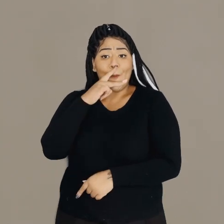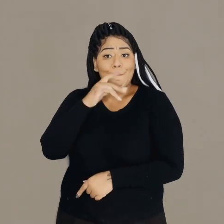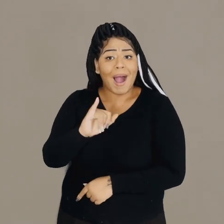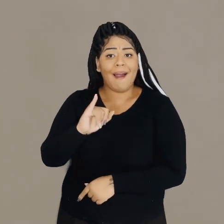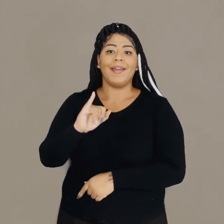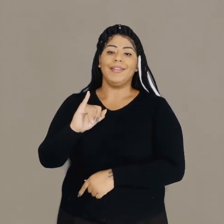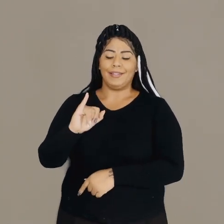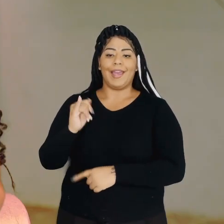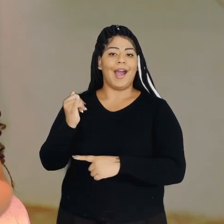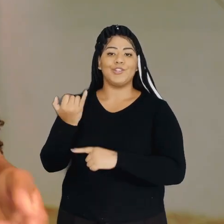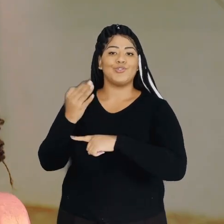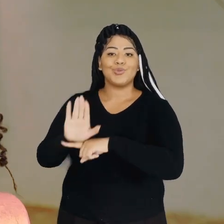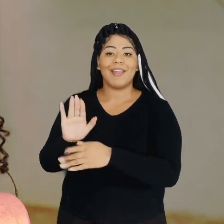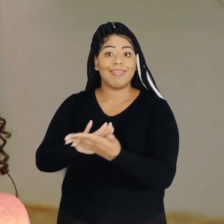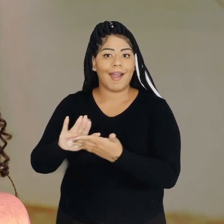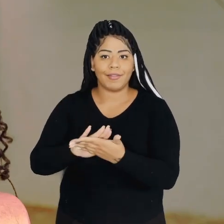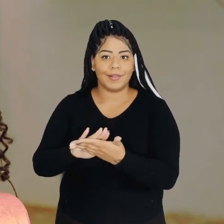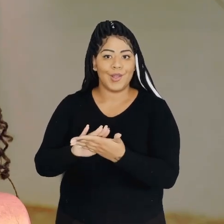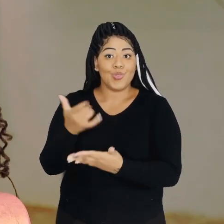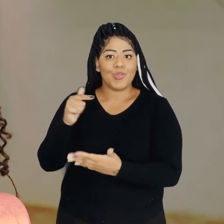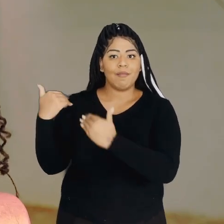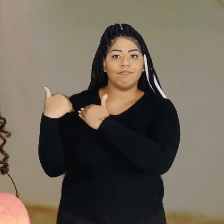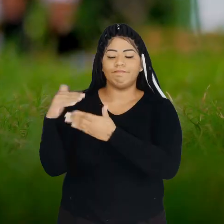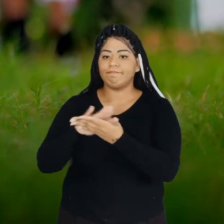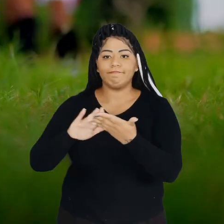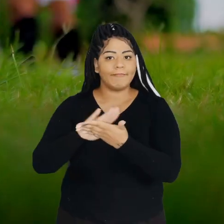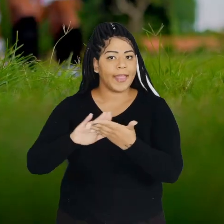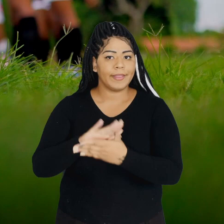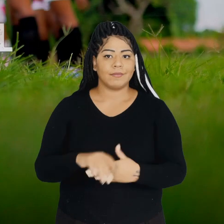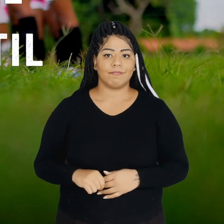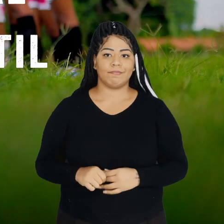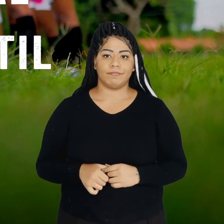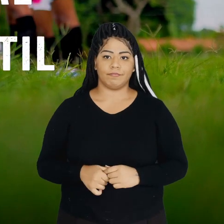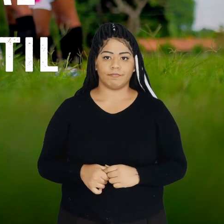quando as meninas engravidam, o pai da criança não quer nem saber.